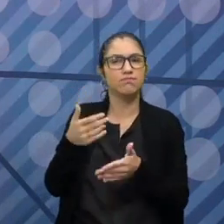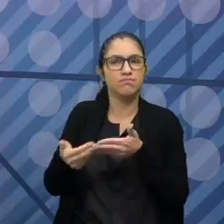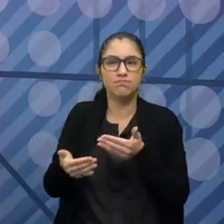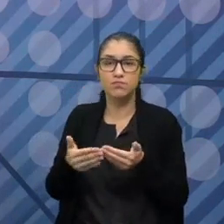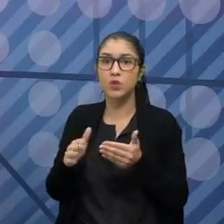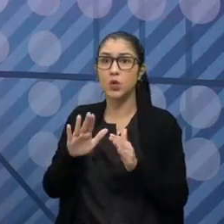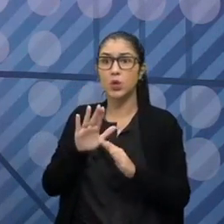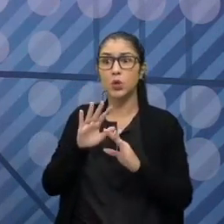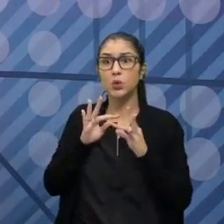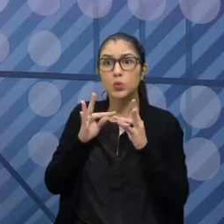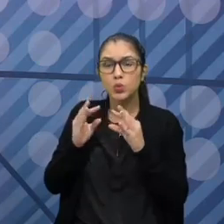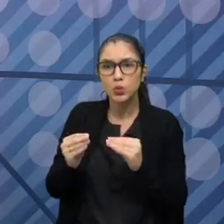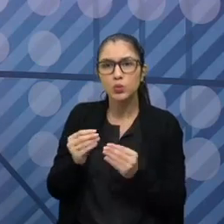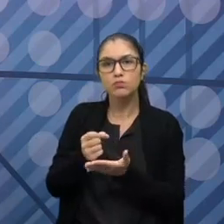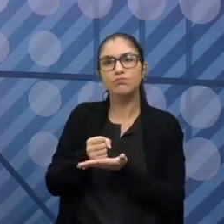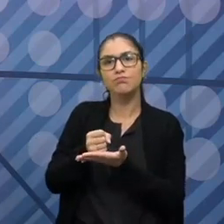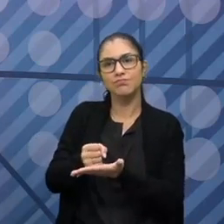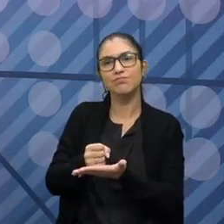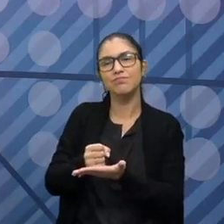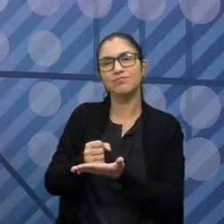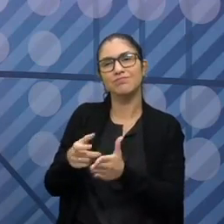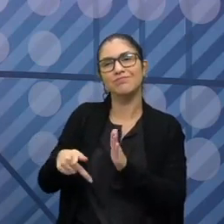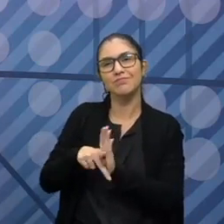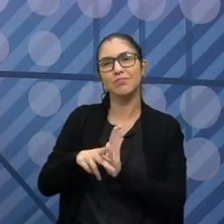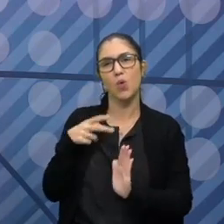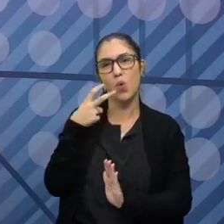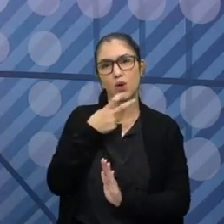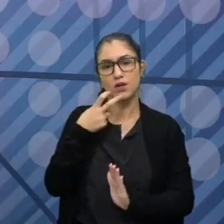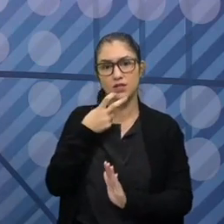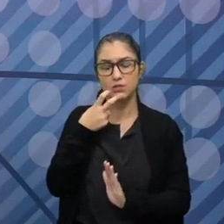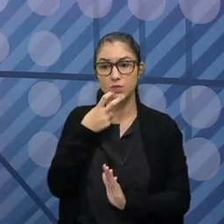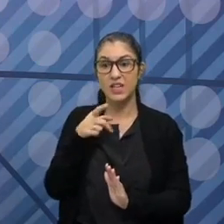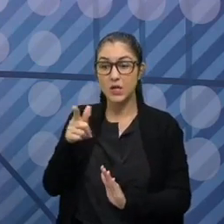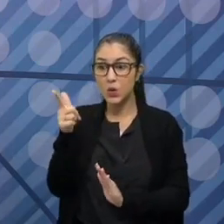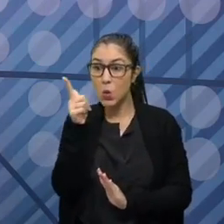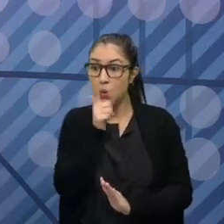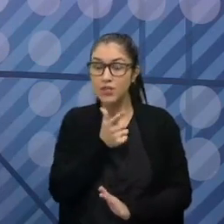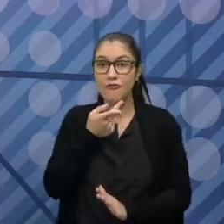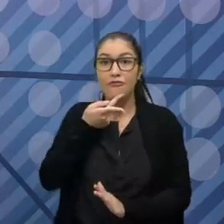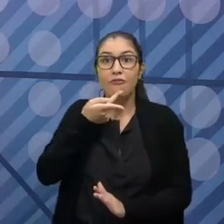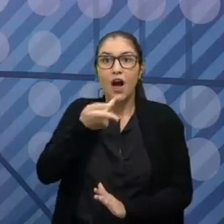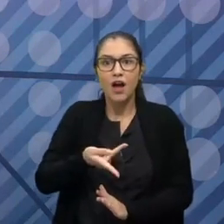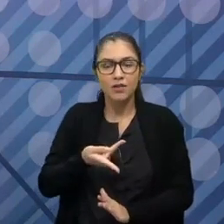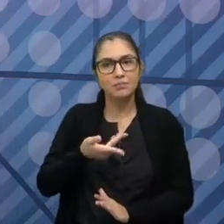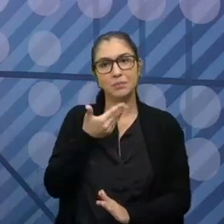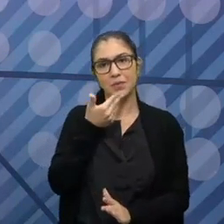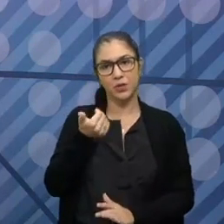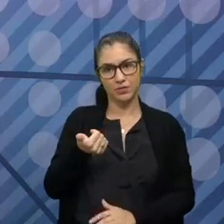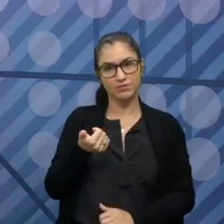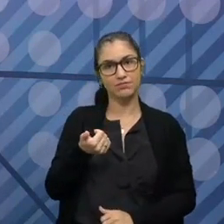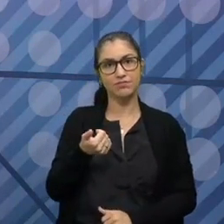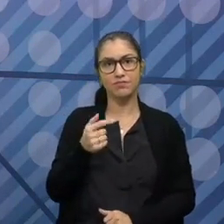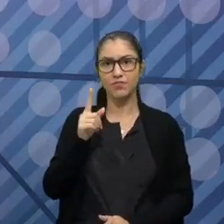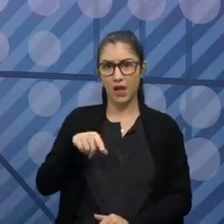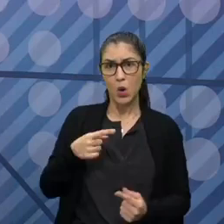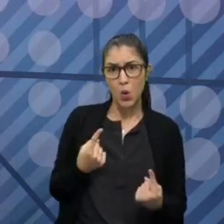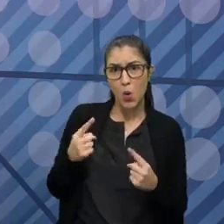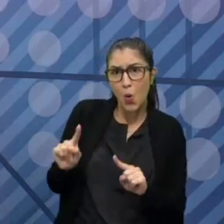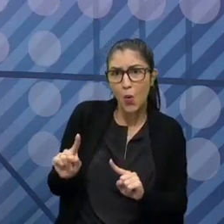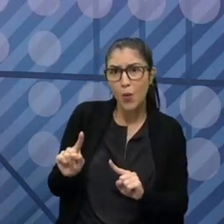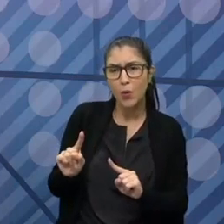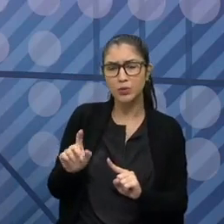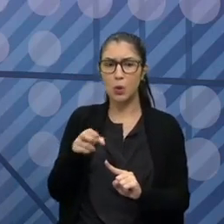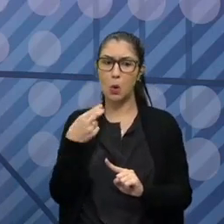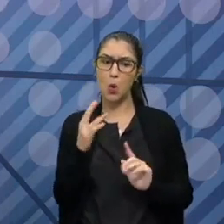é tudo pautado um pouco no oralismo. Quanto mais perto ele chegar da fala, vai ser melhor. Não que nós somos contra ou